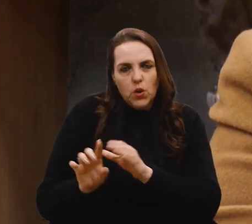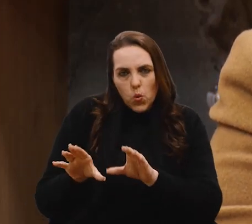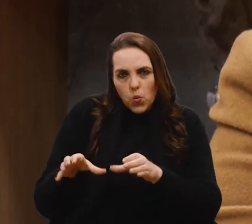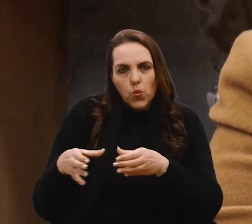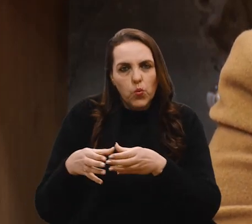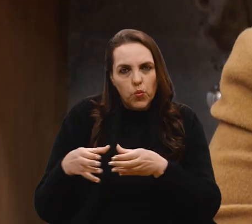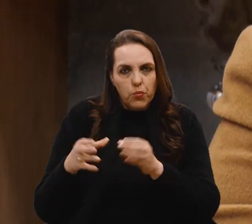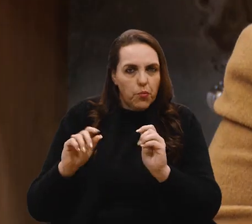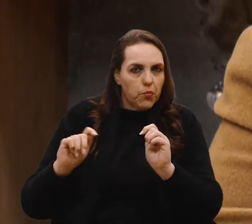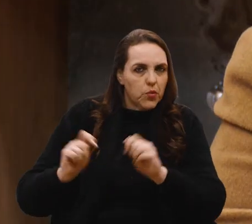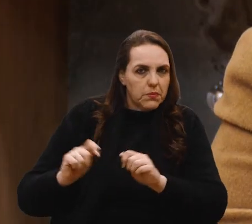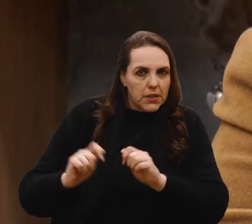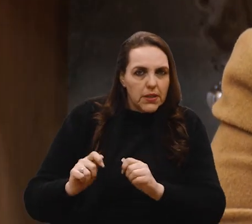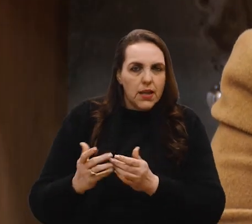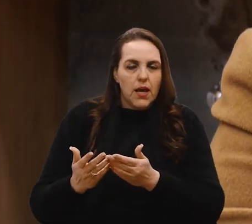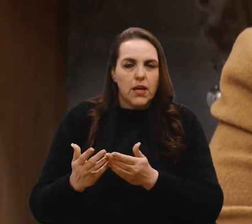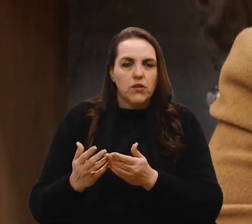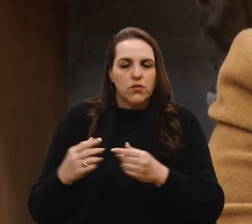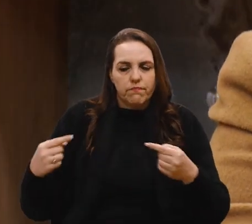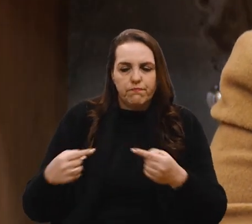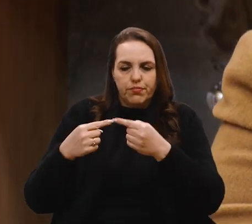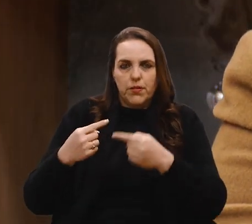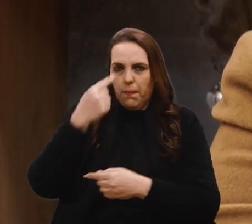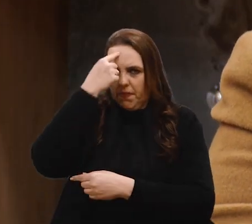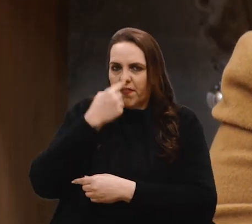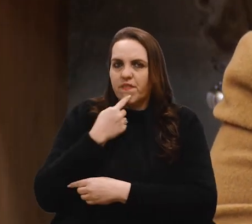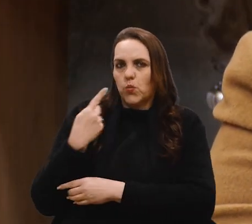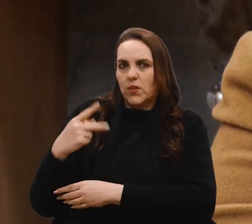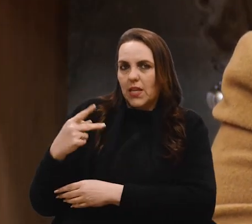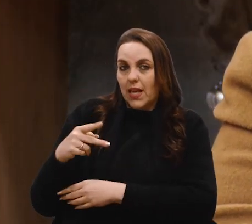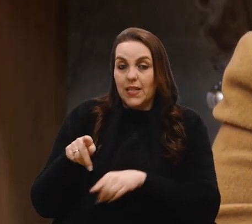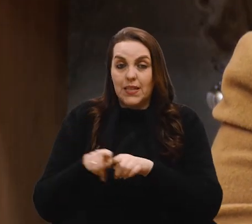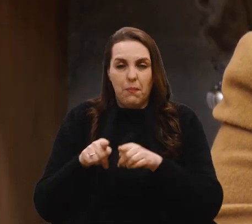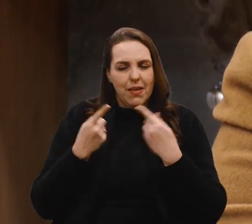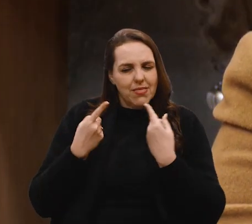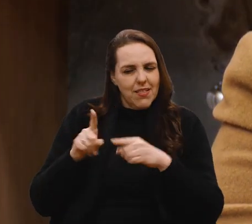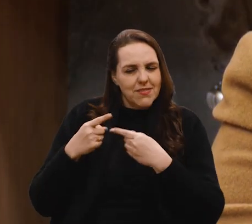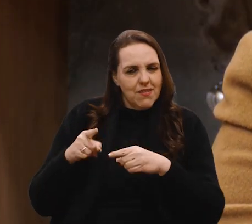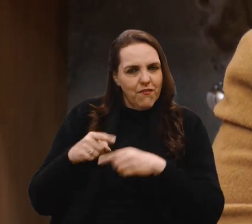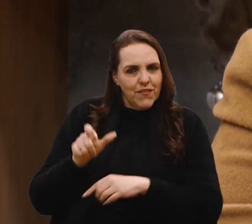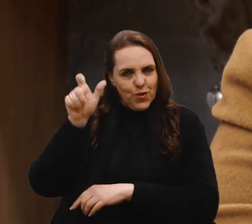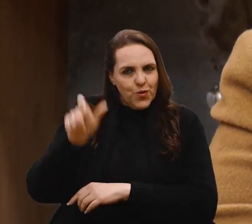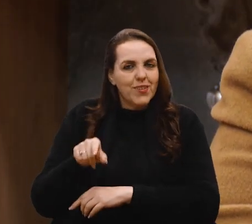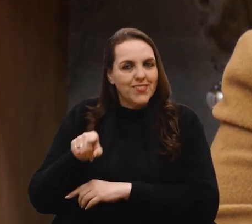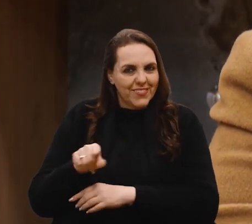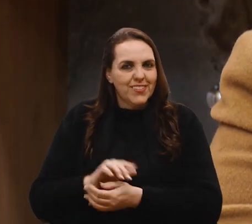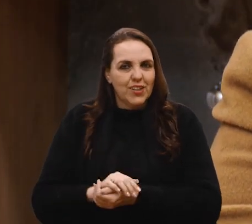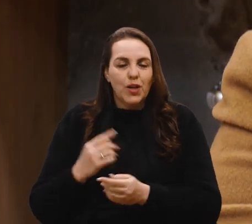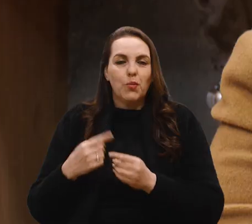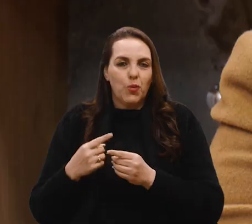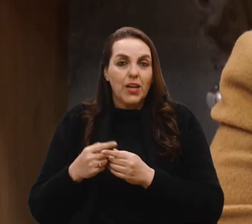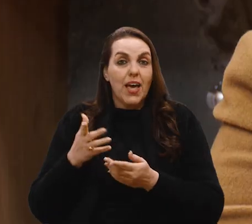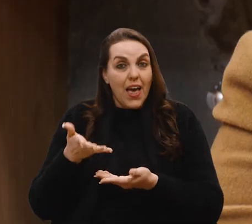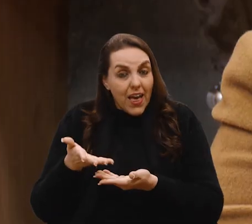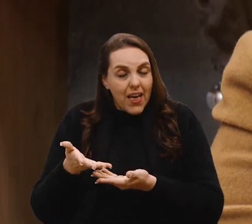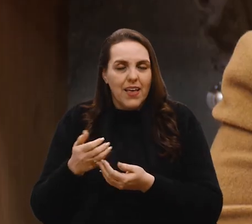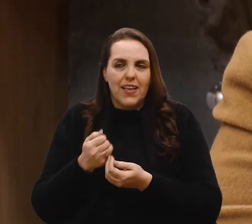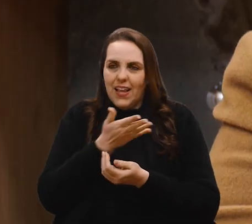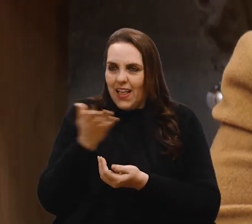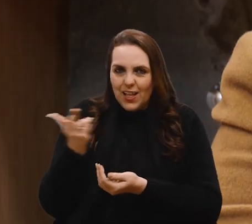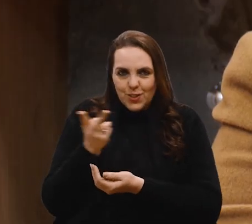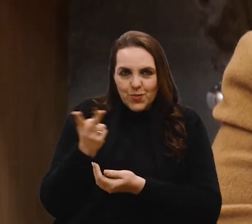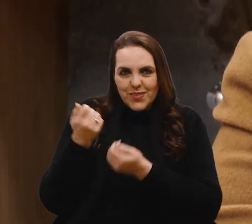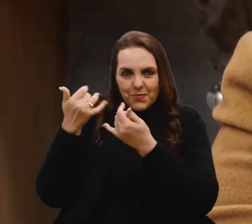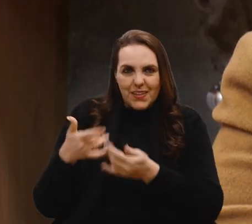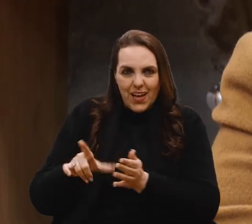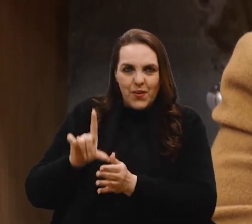vai coincidir com aquele perfil, mas que também vai desafiar esse estudante de certa forma, né? Porque eu acho que é isso que as gurias falam também um